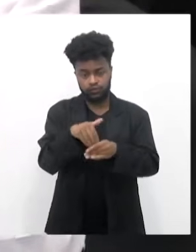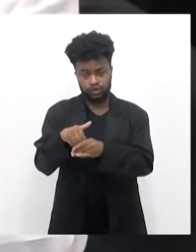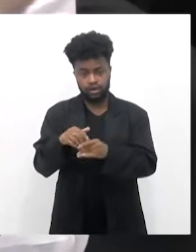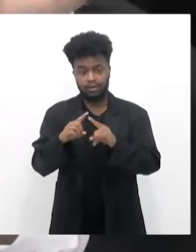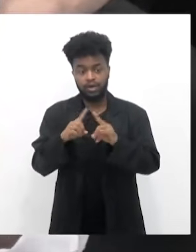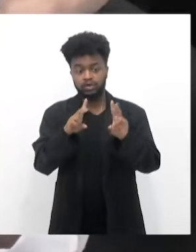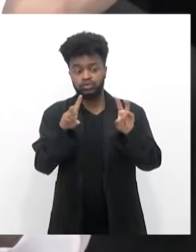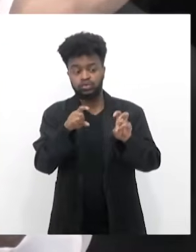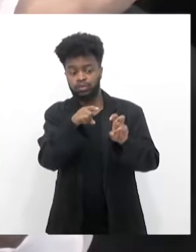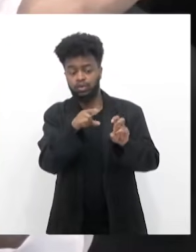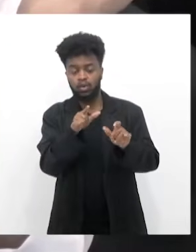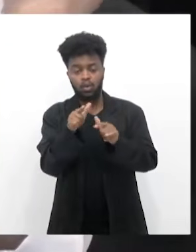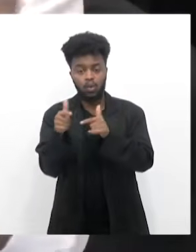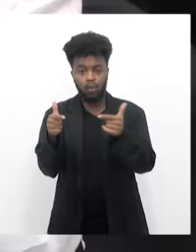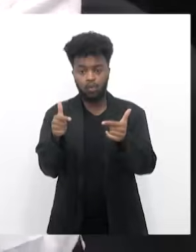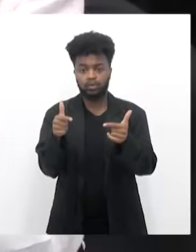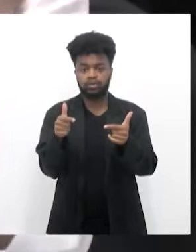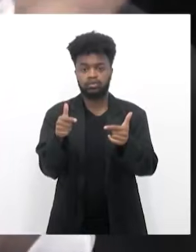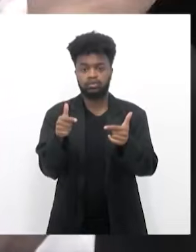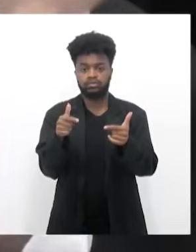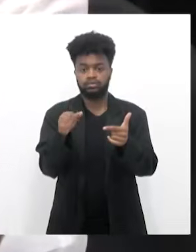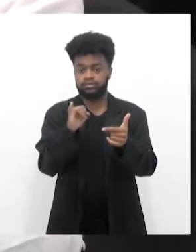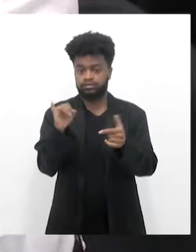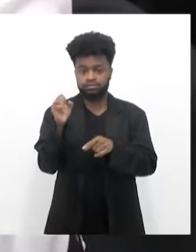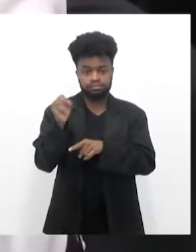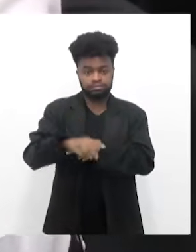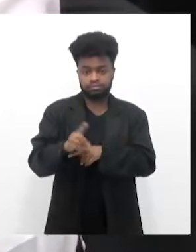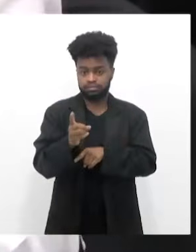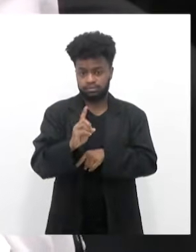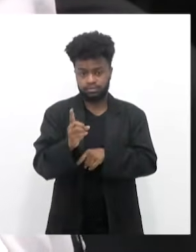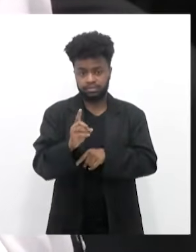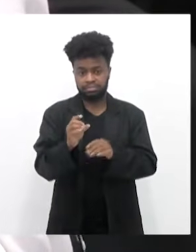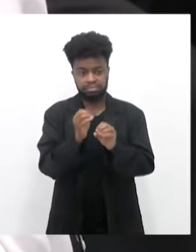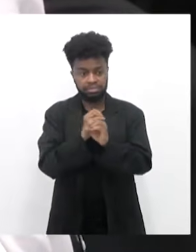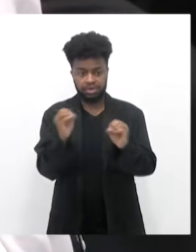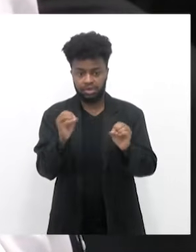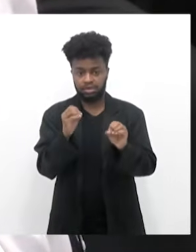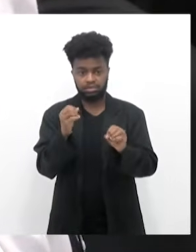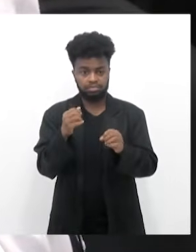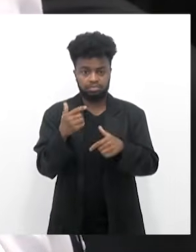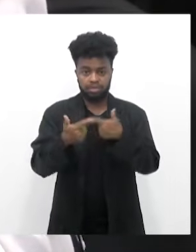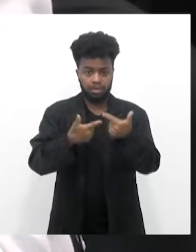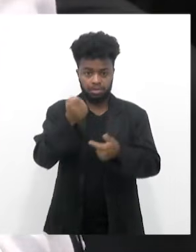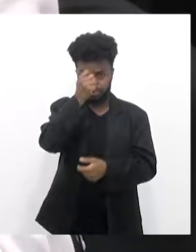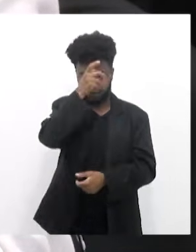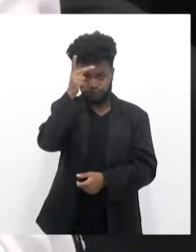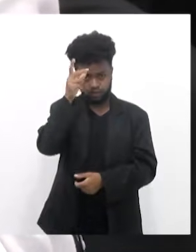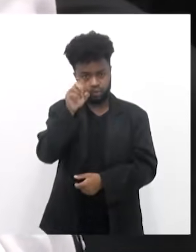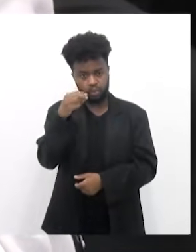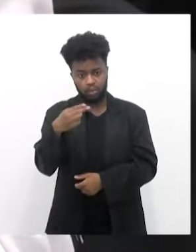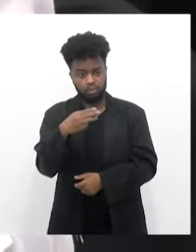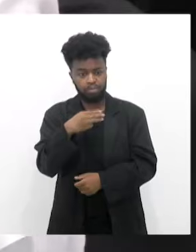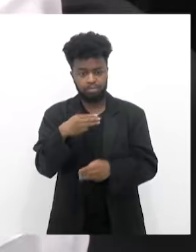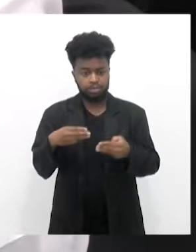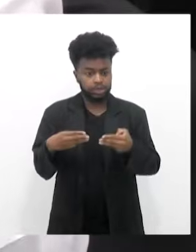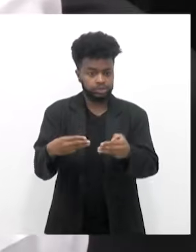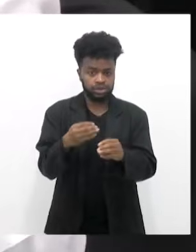a outro candidato que não ocupa nenhum cargo de prefeitura, de